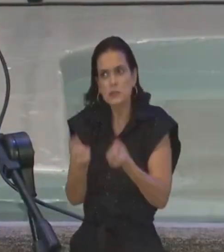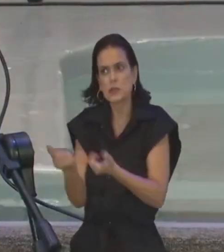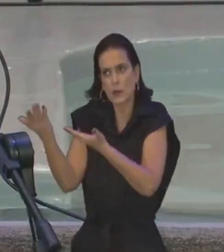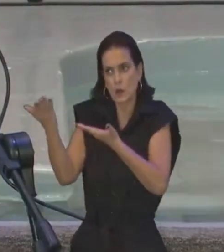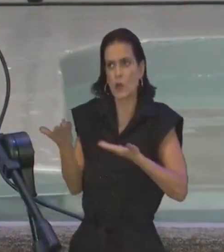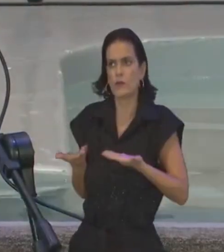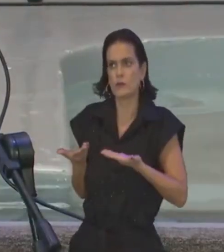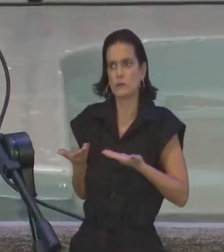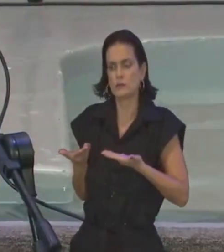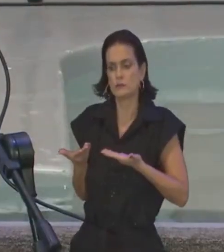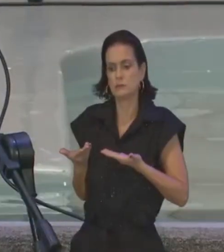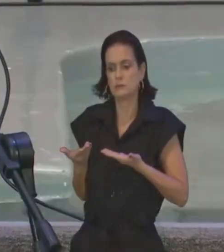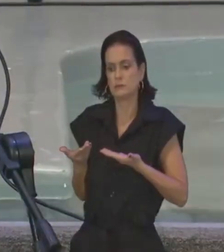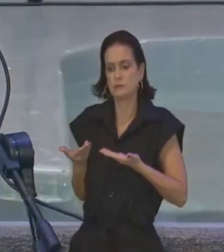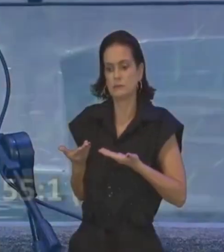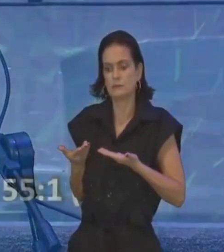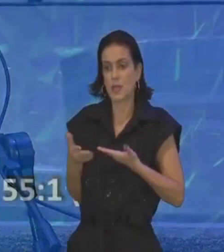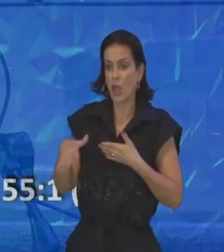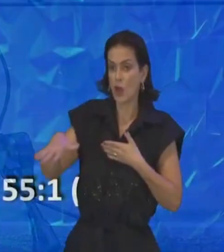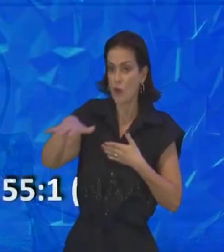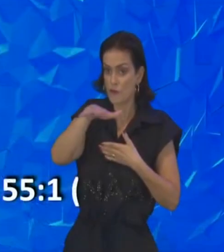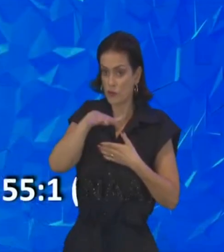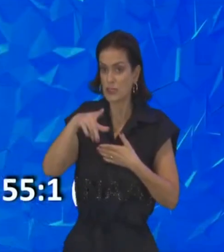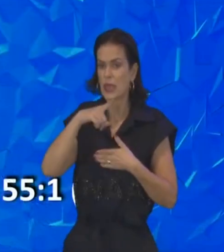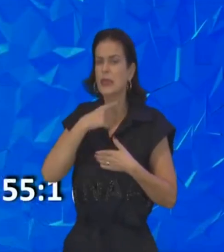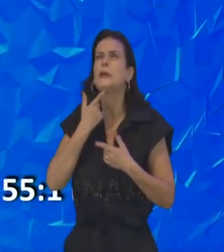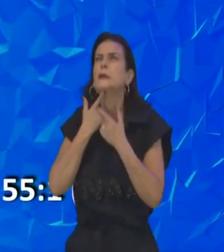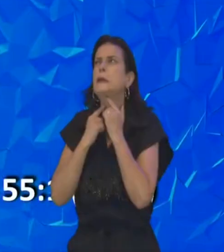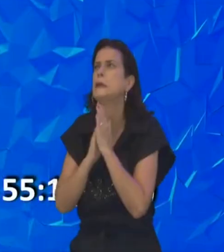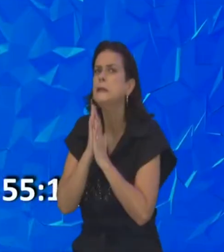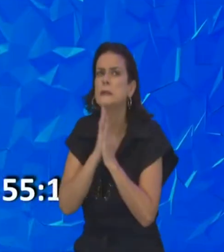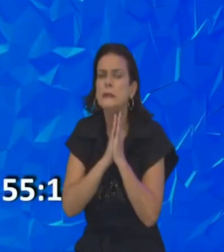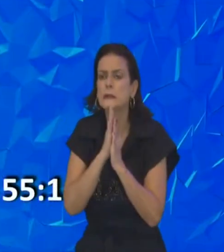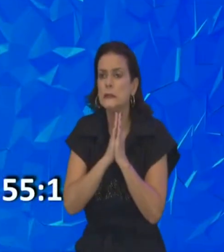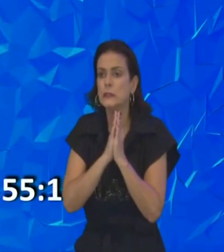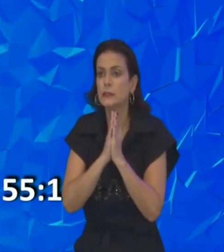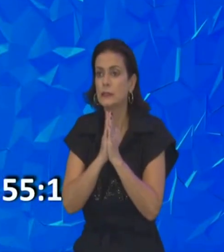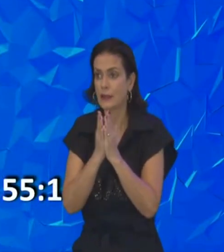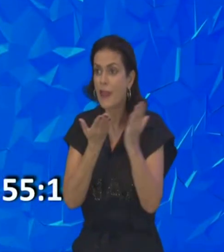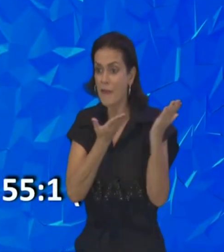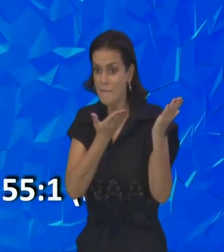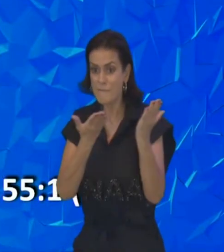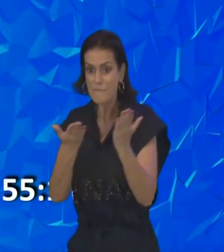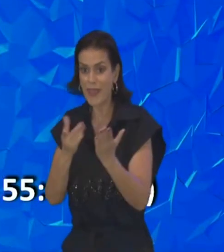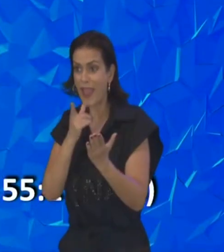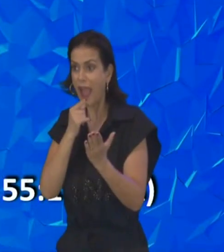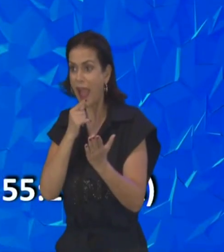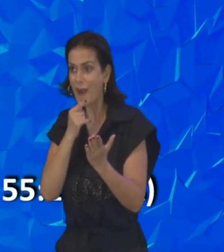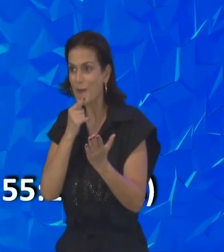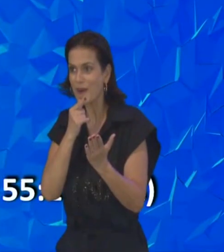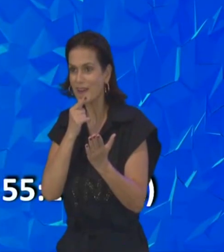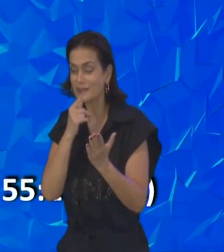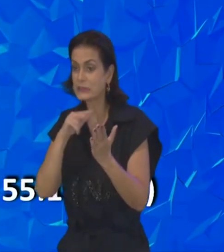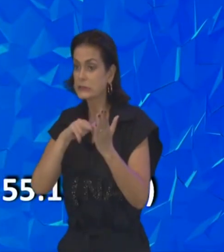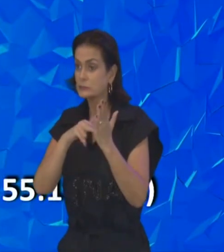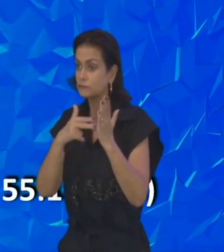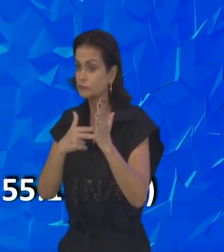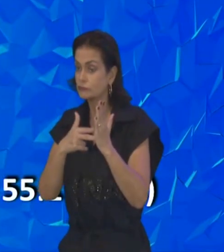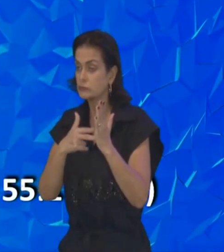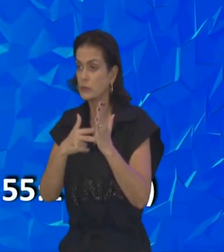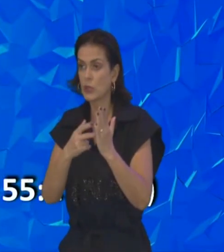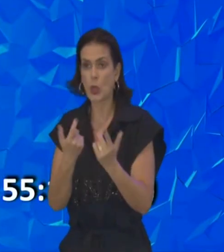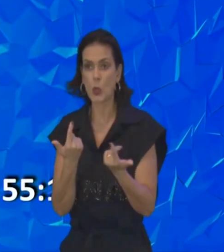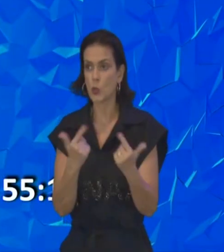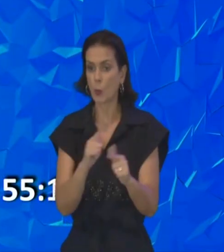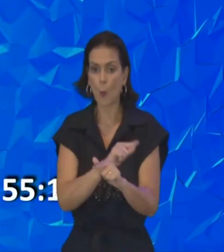diz: todos vocês que têm sede, venham às águas, e vocês que não têm